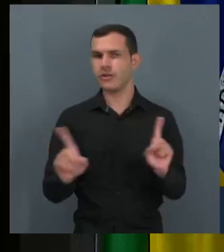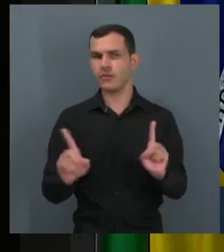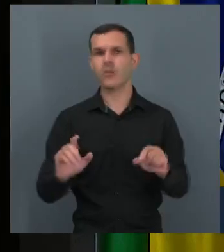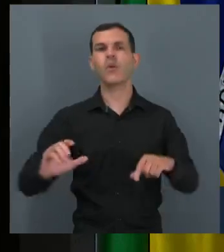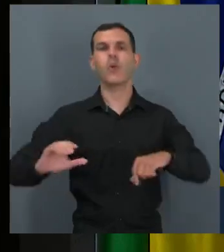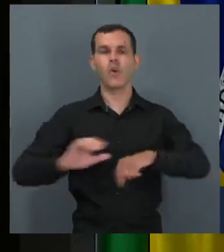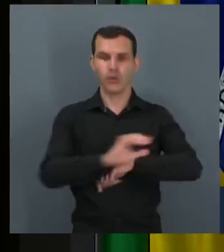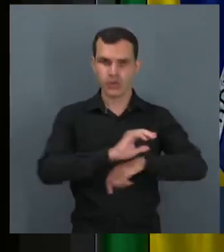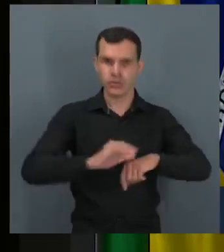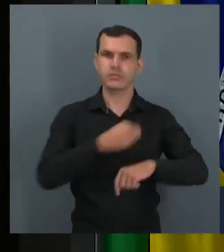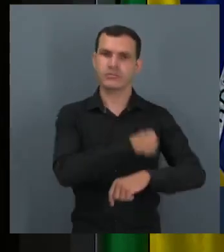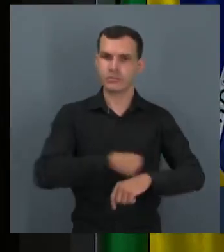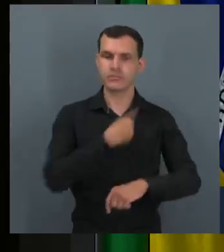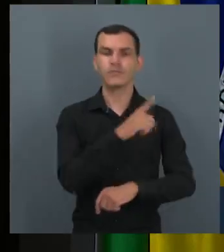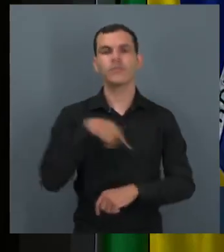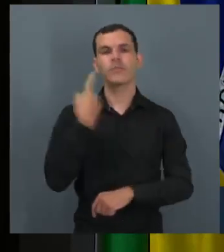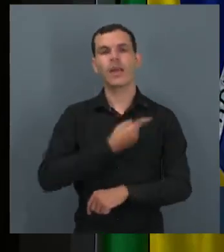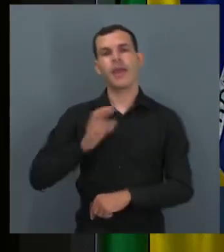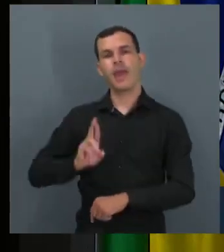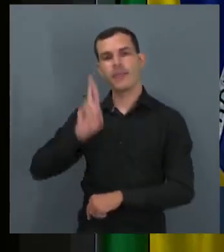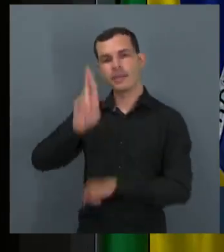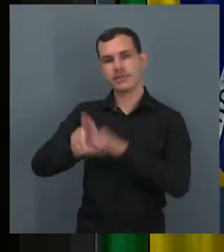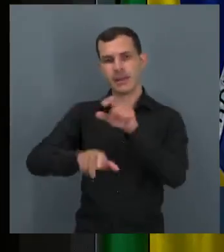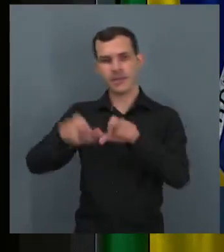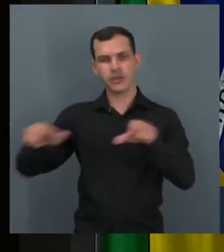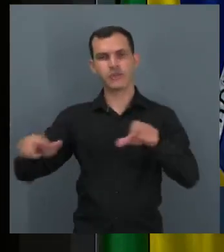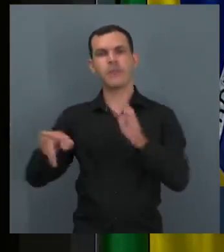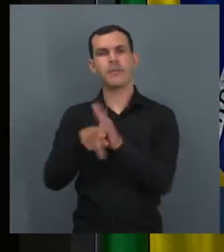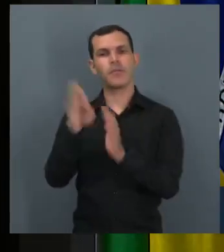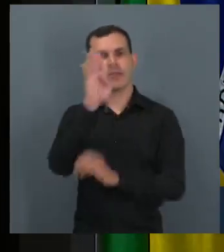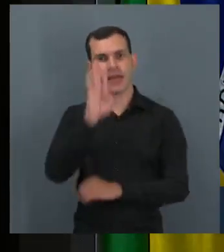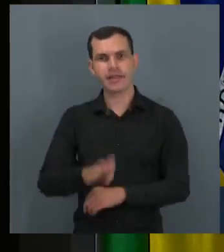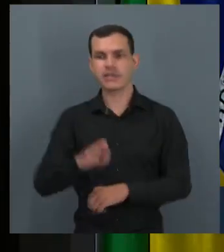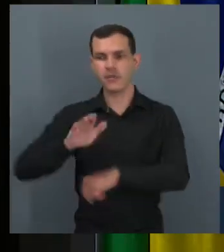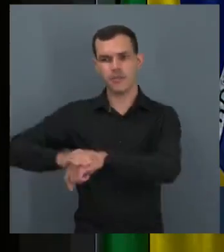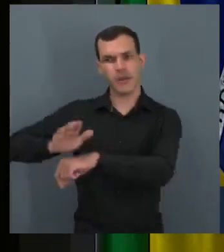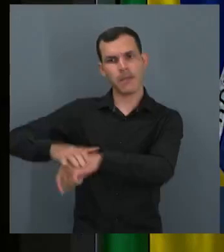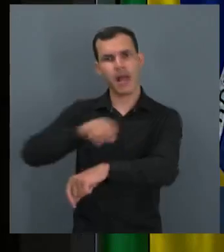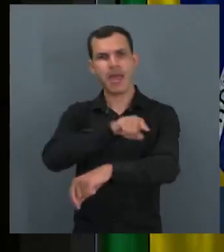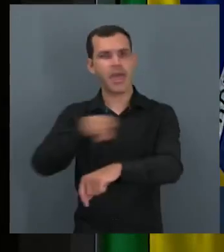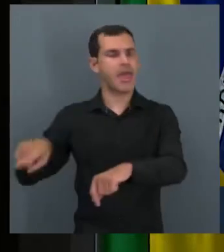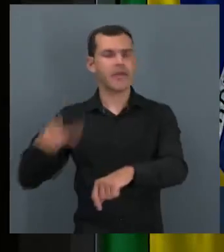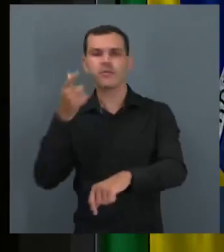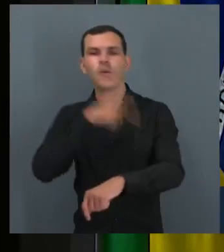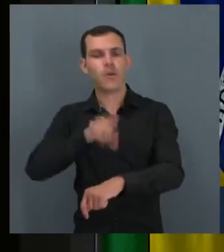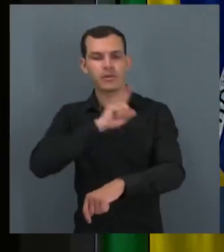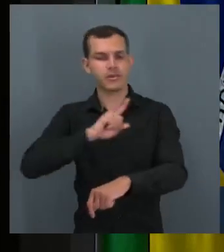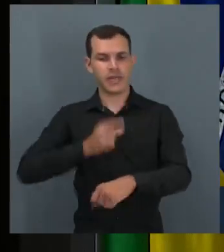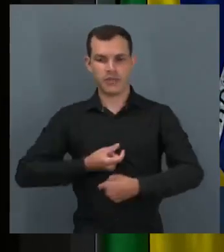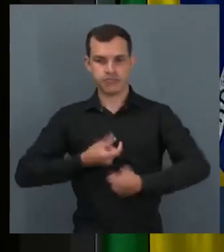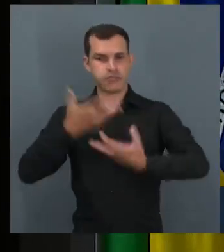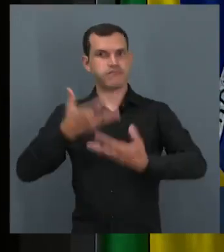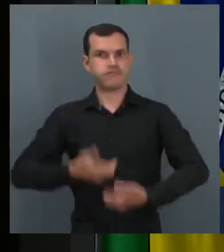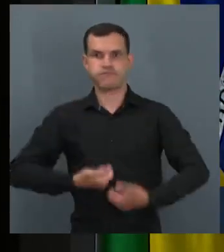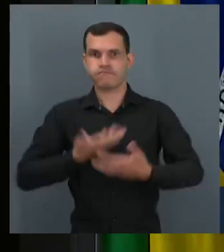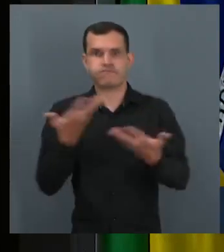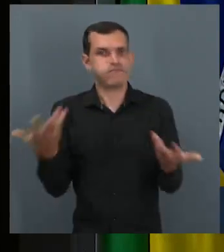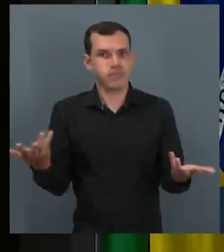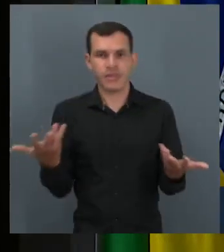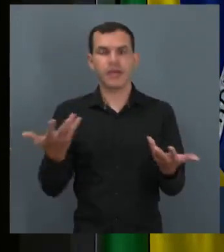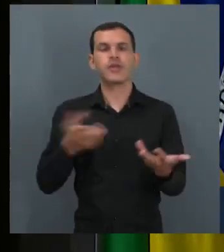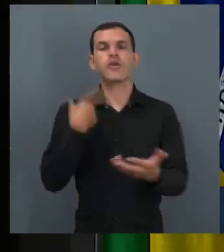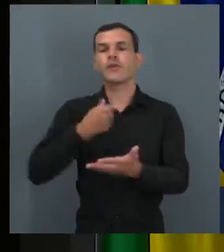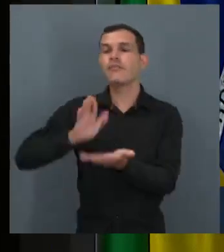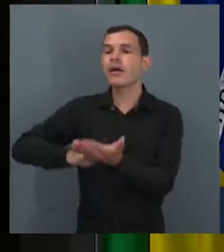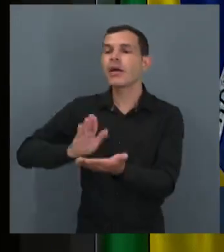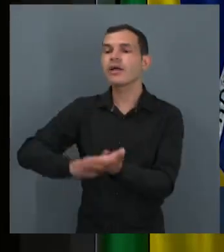representar brasileiros que não podem falar por si. Fomos cobrar respeito à vida, à dignidade, à verdade.